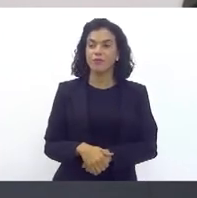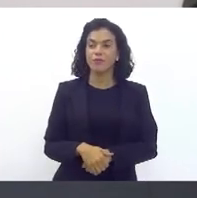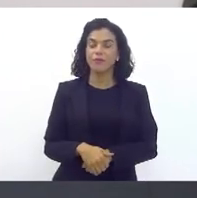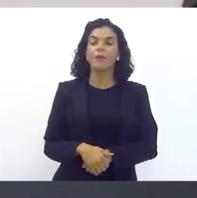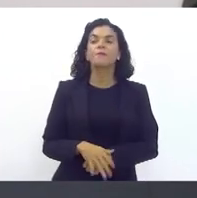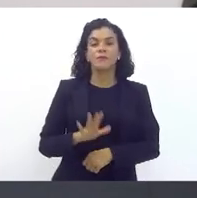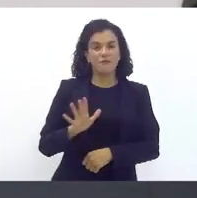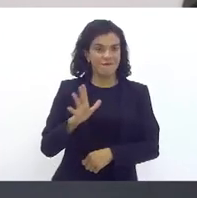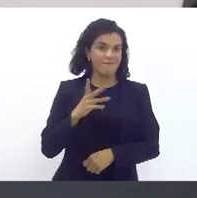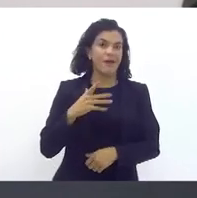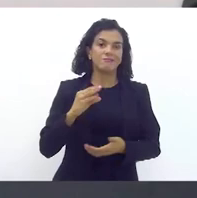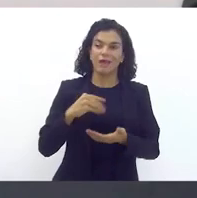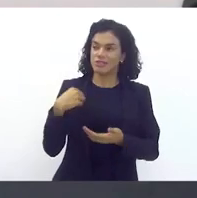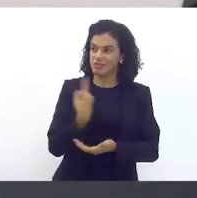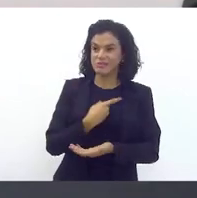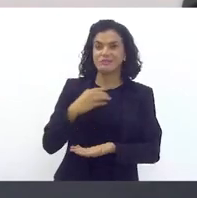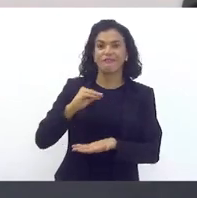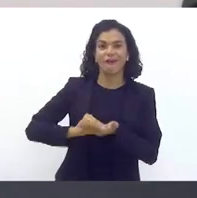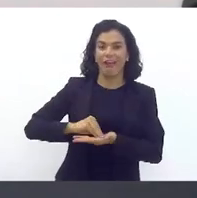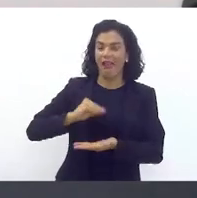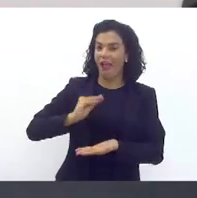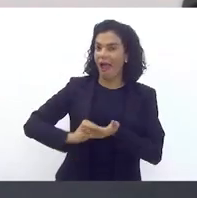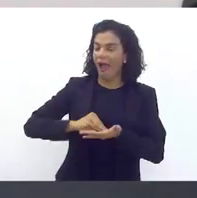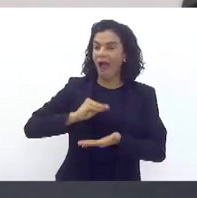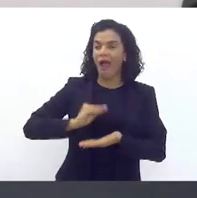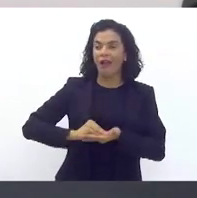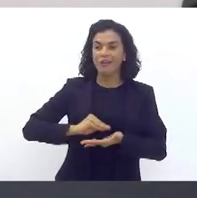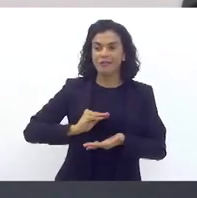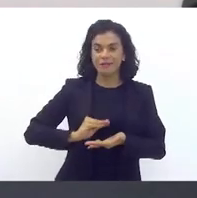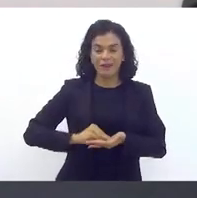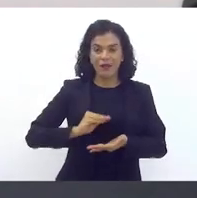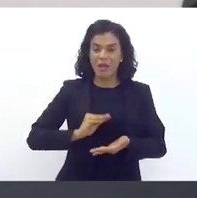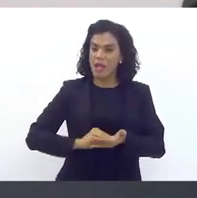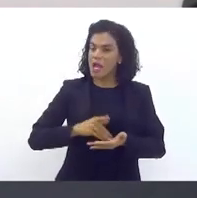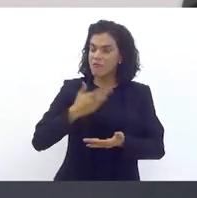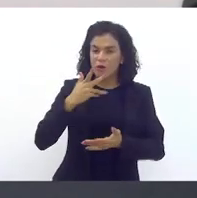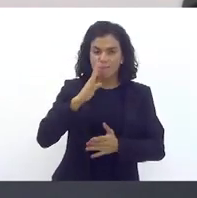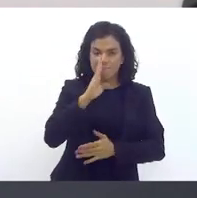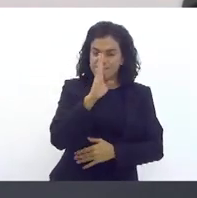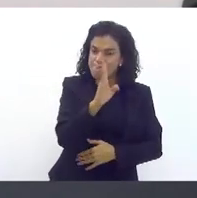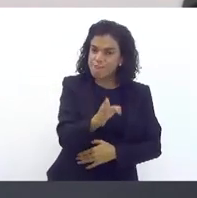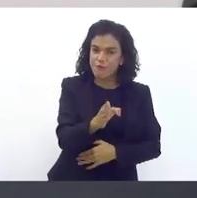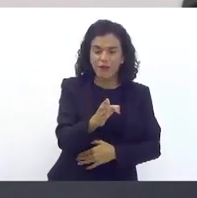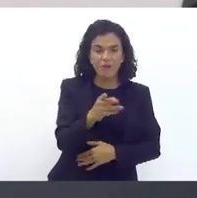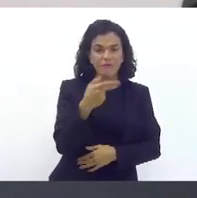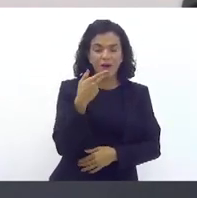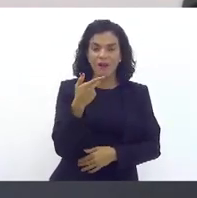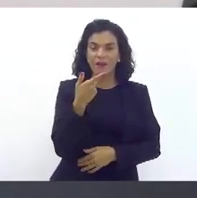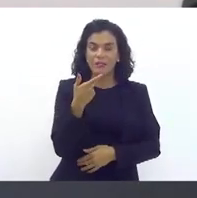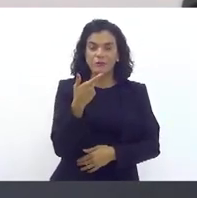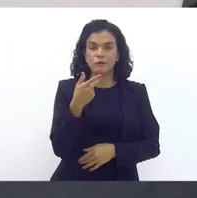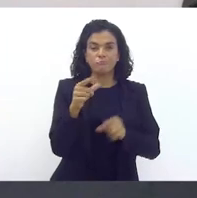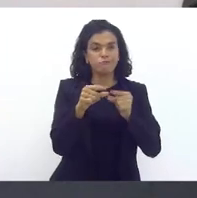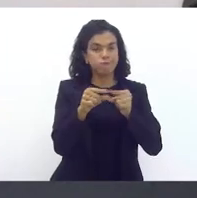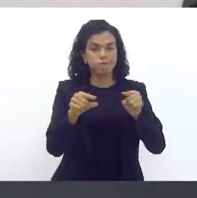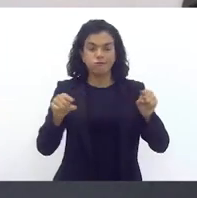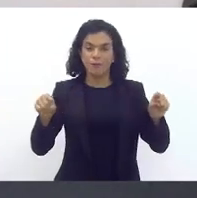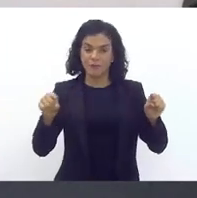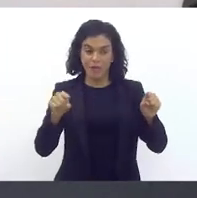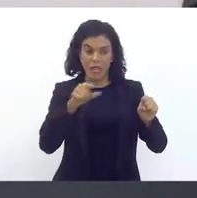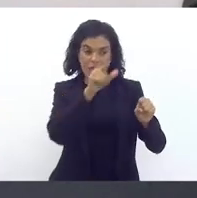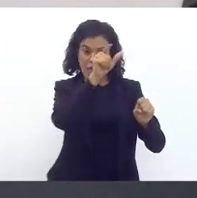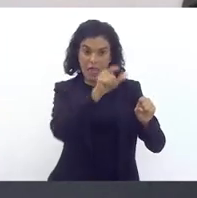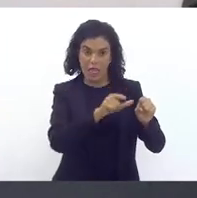que faz muita falta para nós, vamos registrar aqui, ele foi muito incisivo, dizendo não só que ele